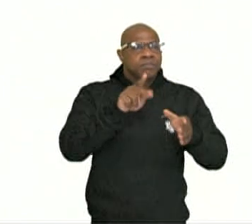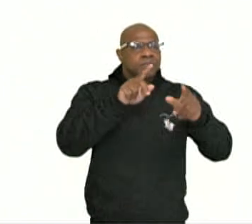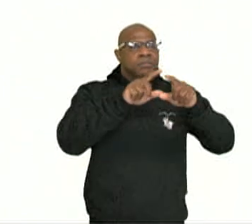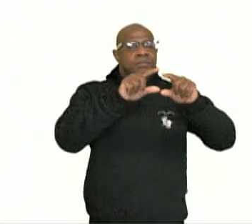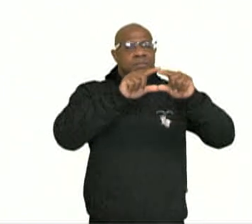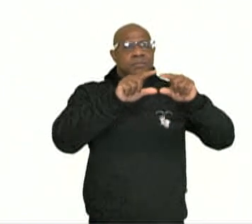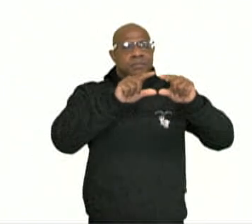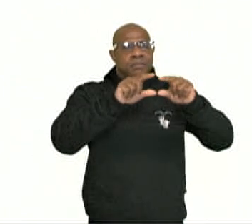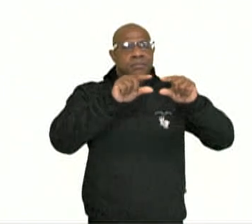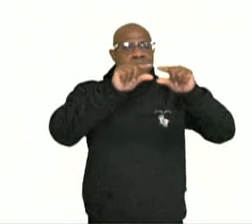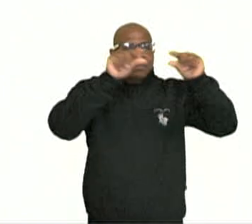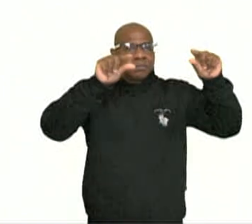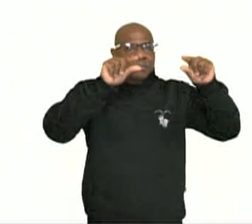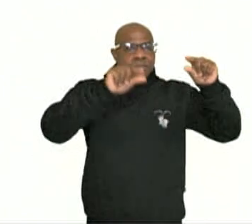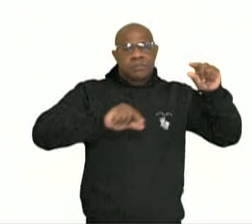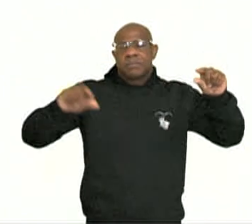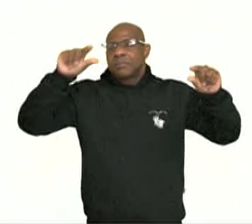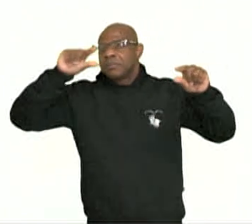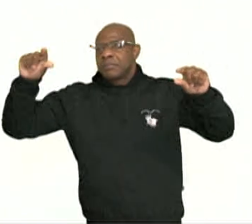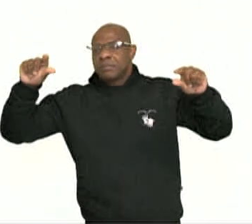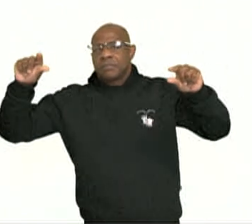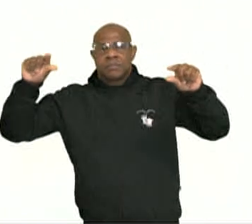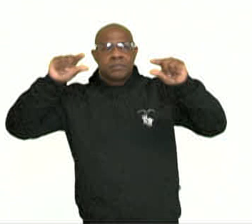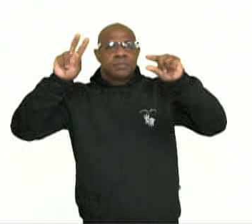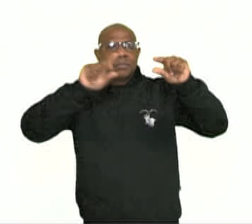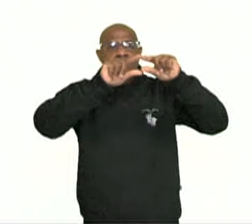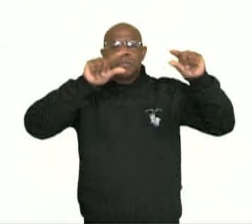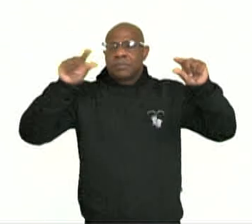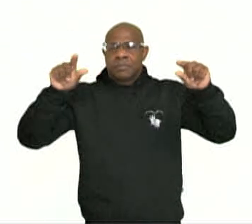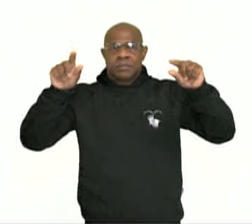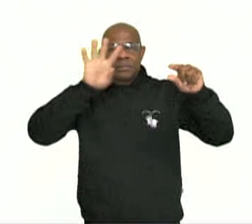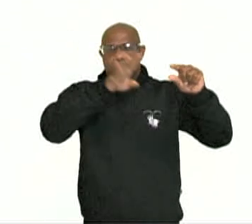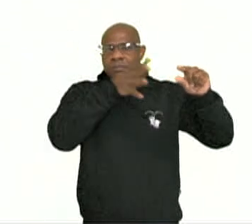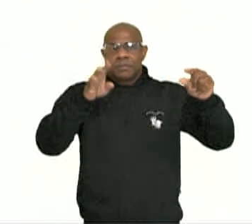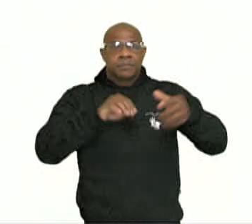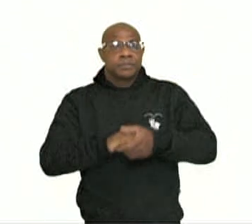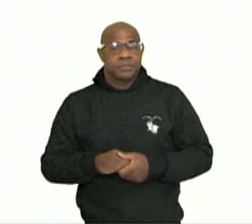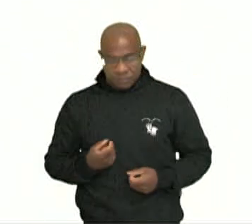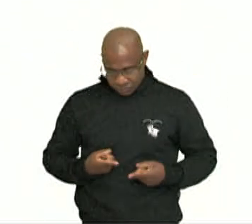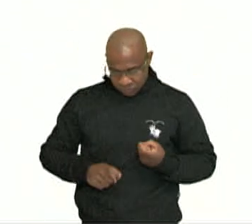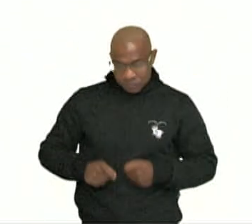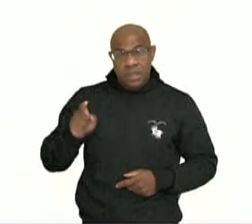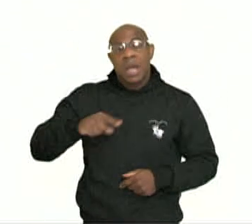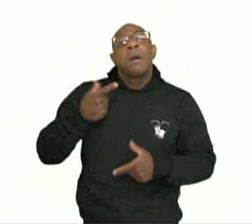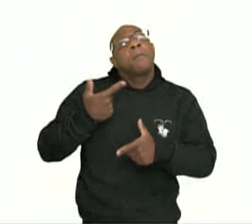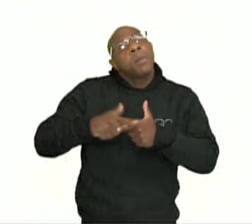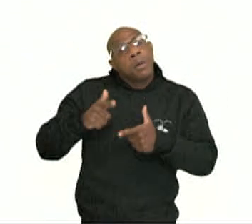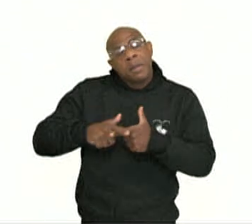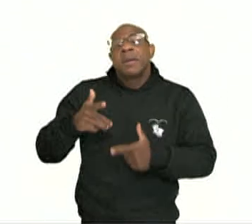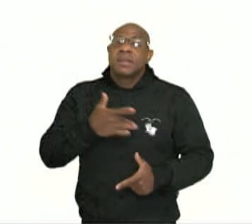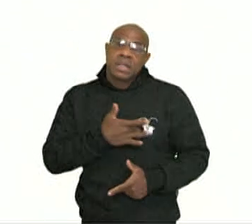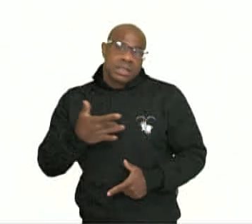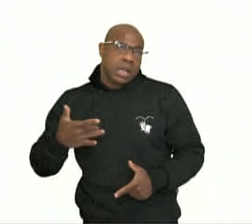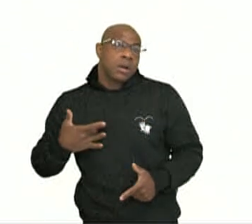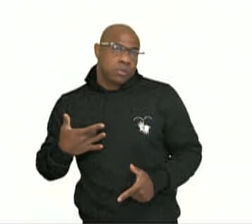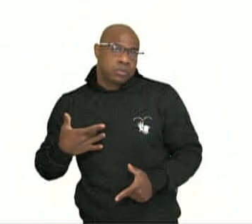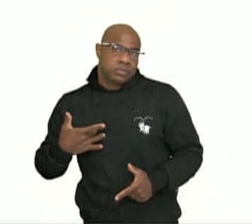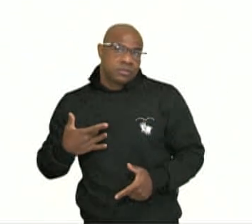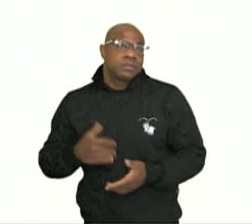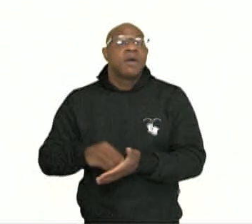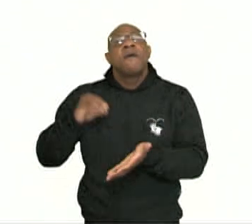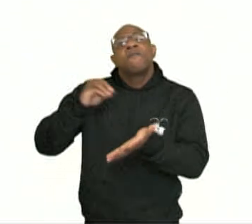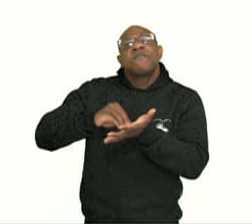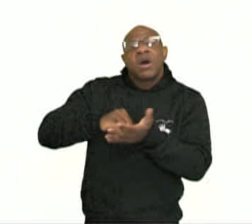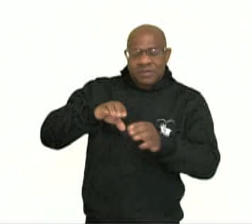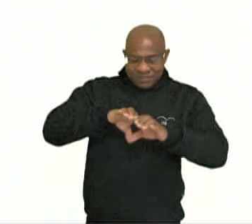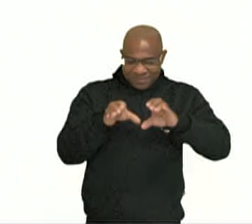Ou nematódios também, né, que a gente fala. Então, as verminoses representam um grande problema na saúde pública. A falta de